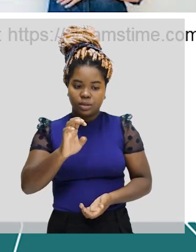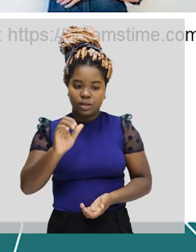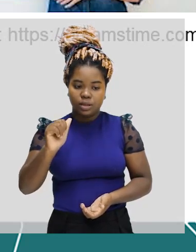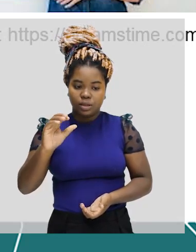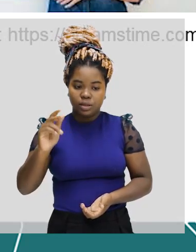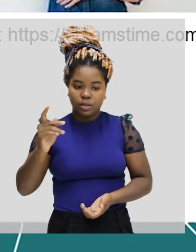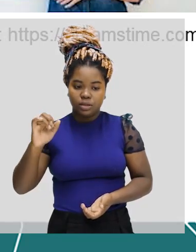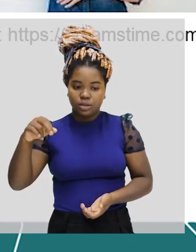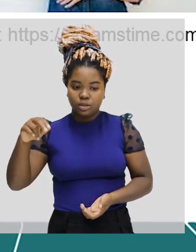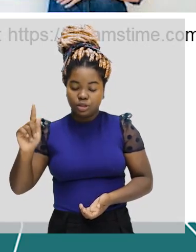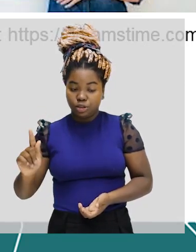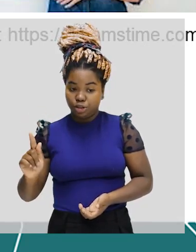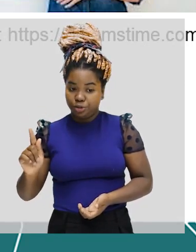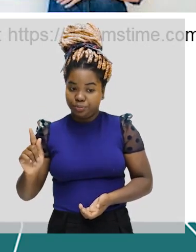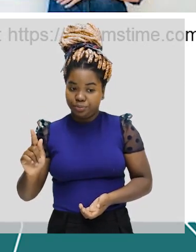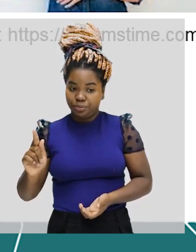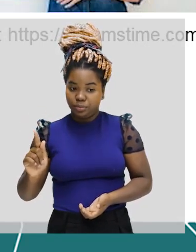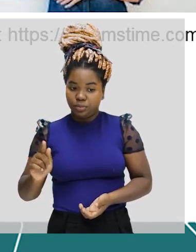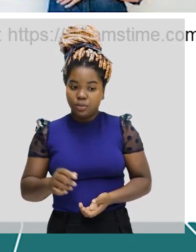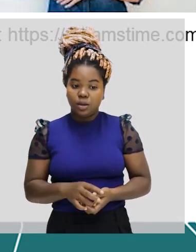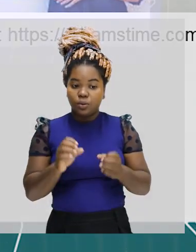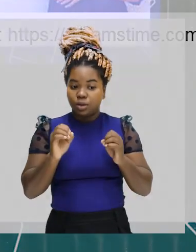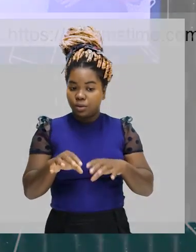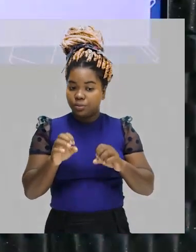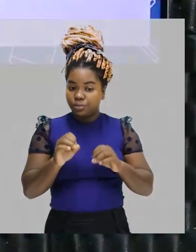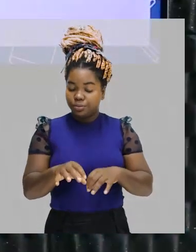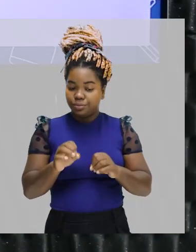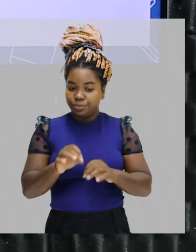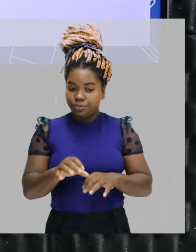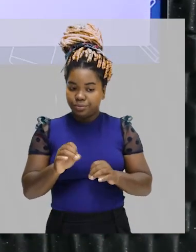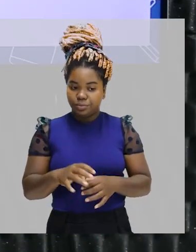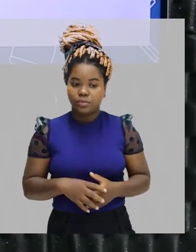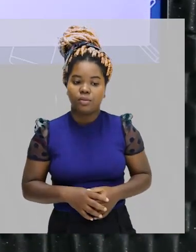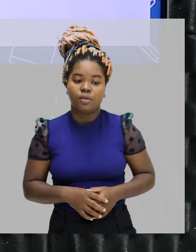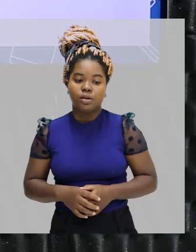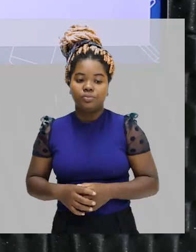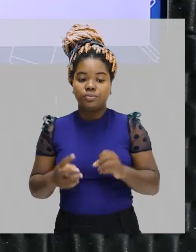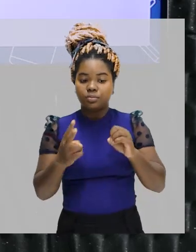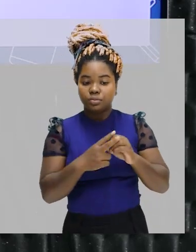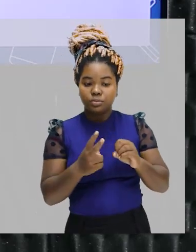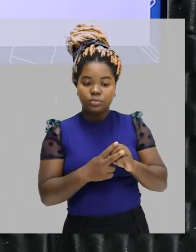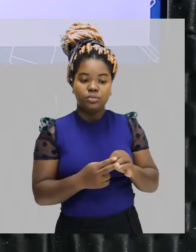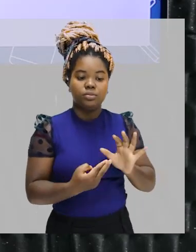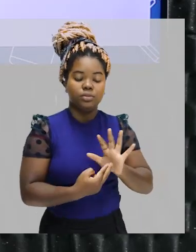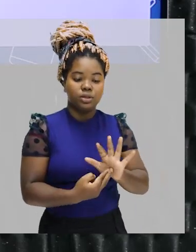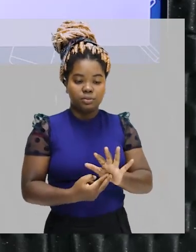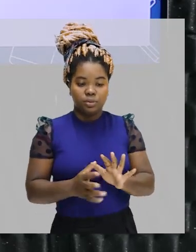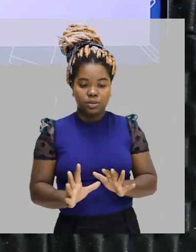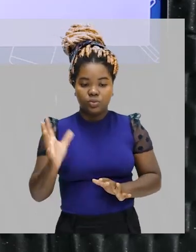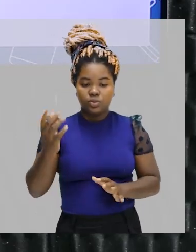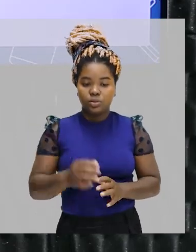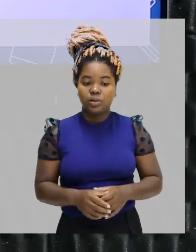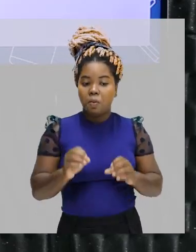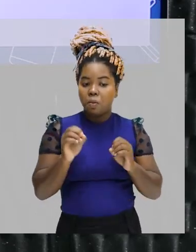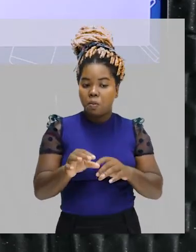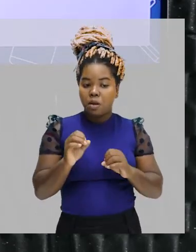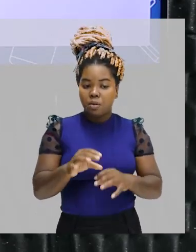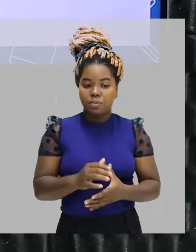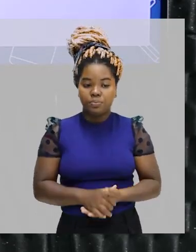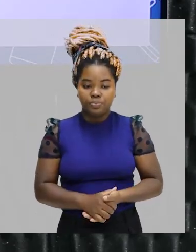o trabalho que um professor normalmente executa. To teach é o verbo que representa a ação ensinar, tá